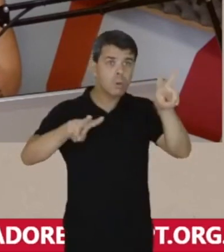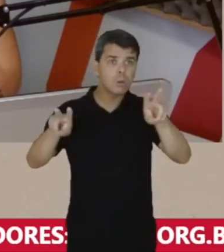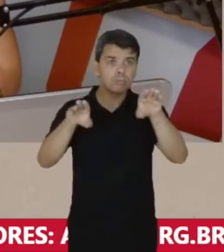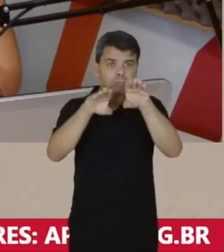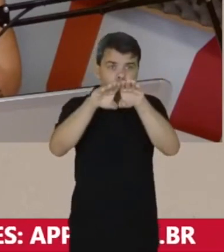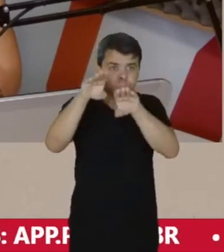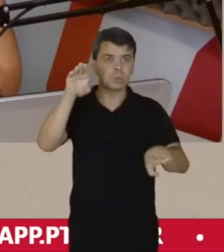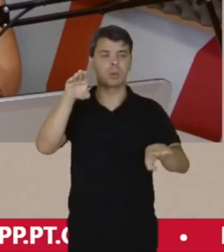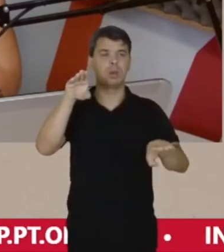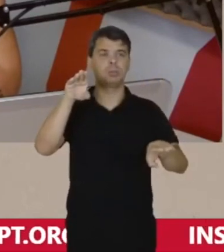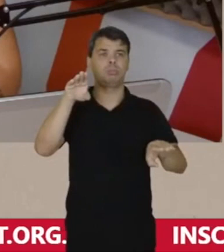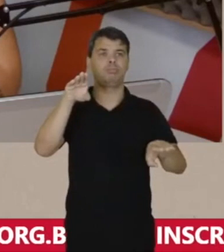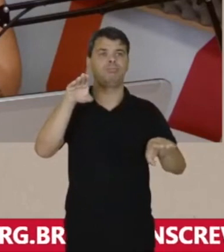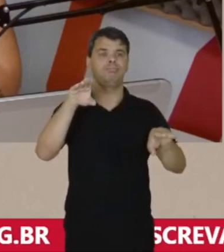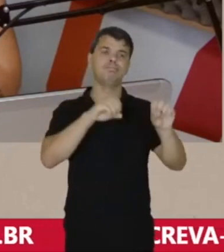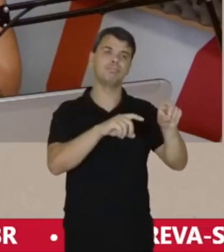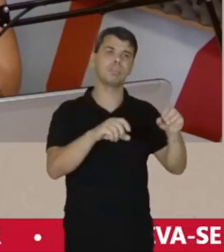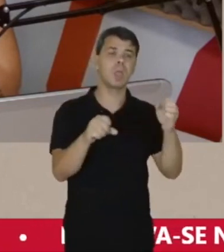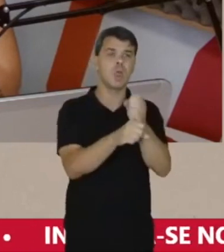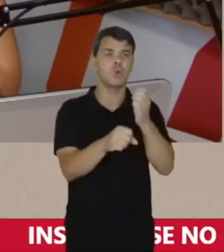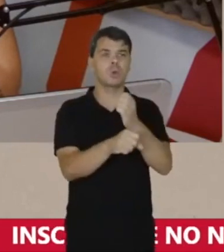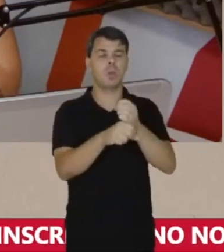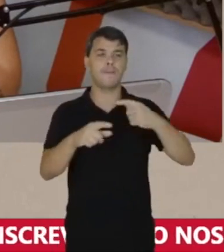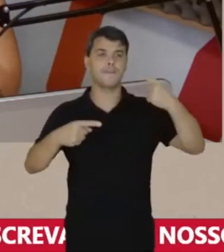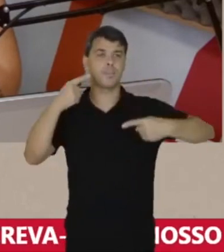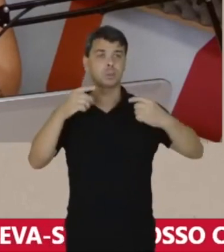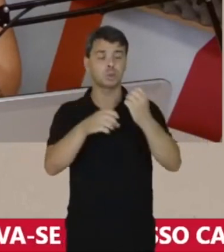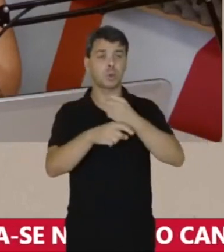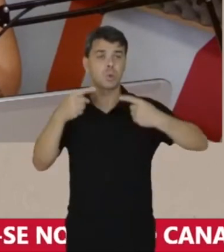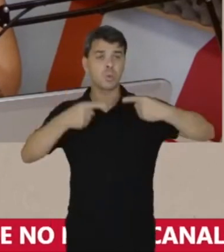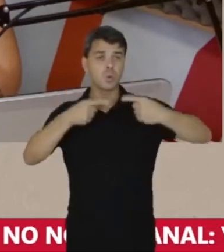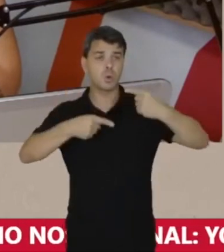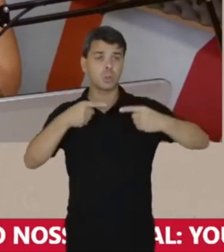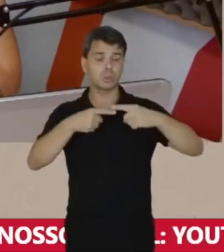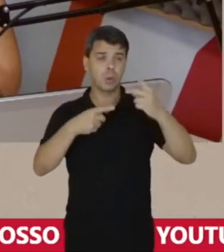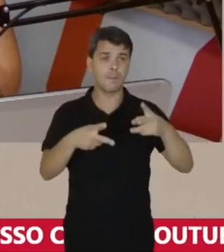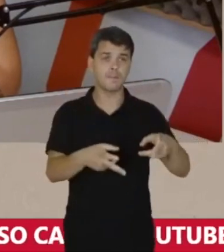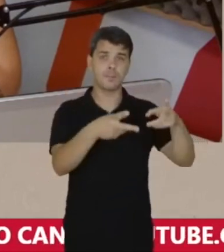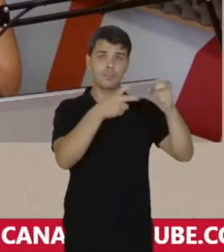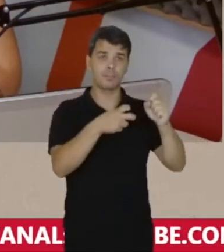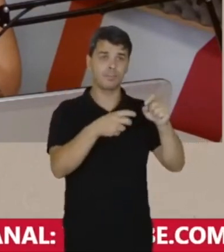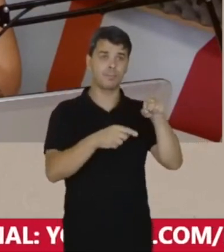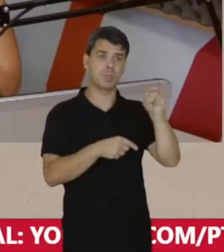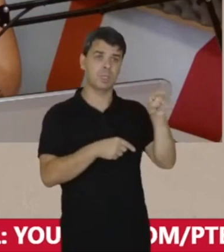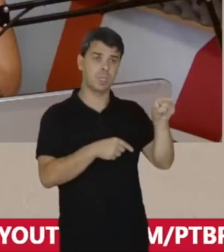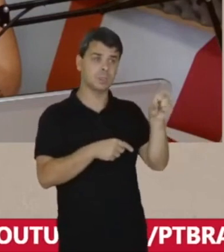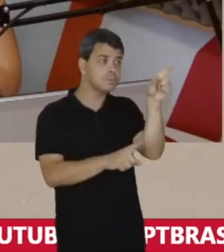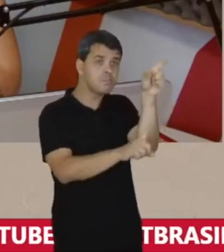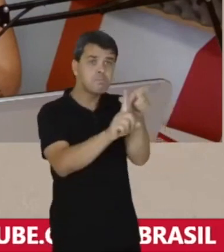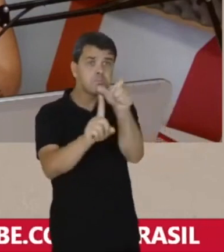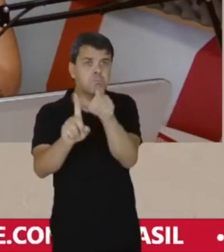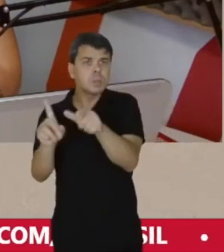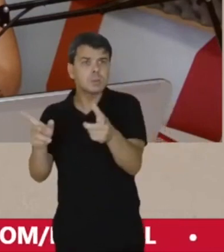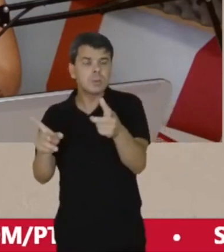desigualdades educacionais e para a construção de políticas a partir de uma perspectiva desses sujeitos que